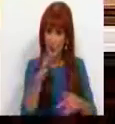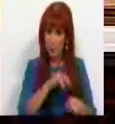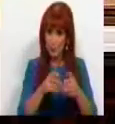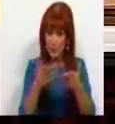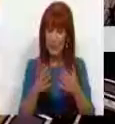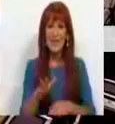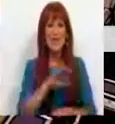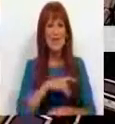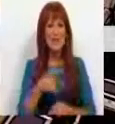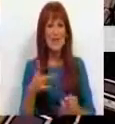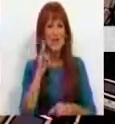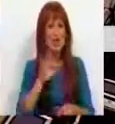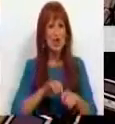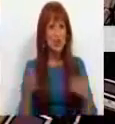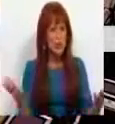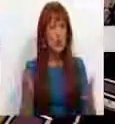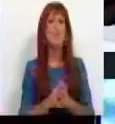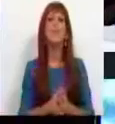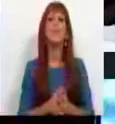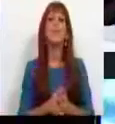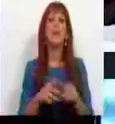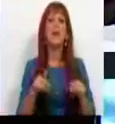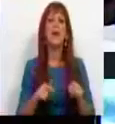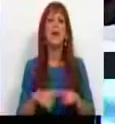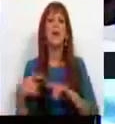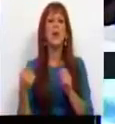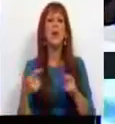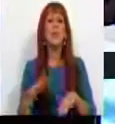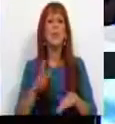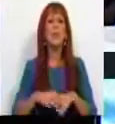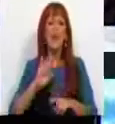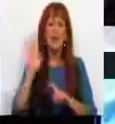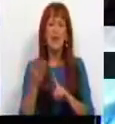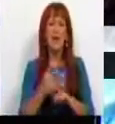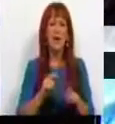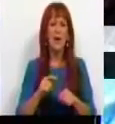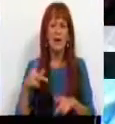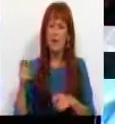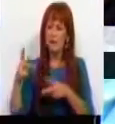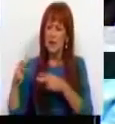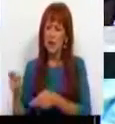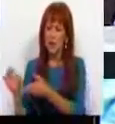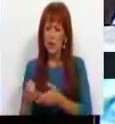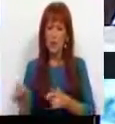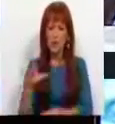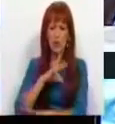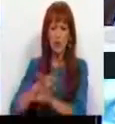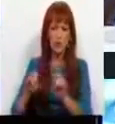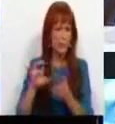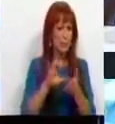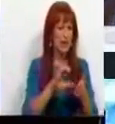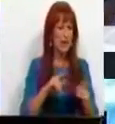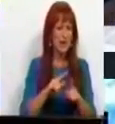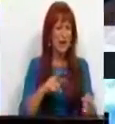Pois, Sr. Deputado. Sr. Presidente, senhoras e senhores deputados, este debate sobre sanções e suspensão de fundos a Portugal é a